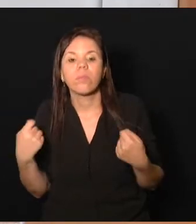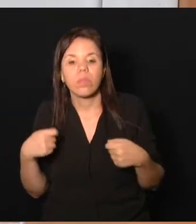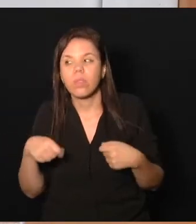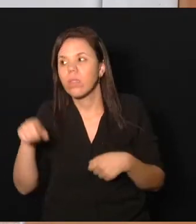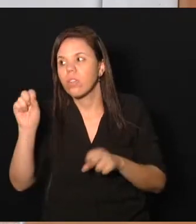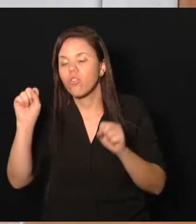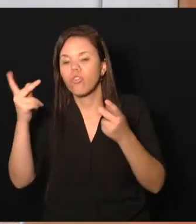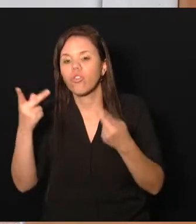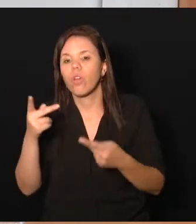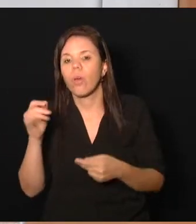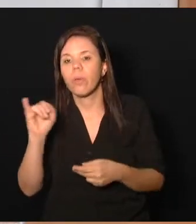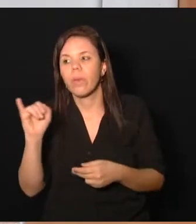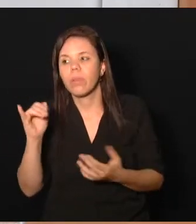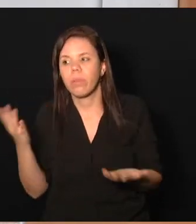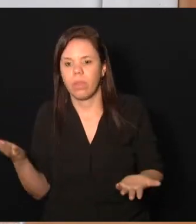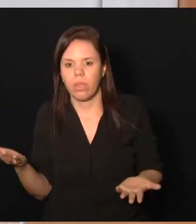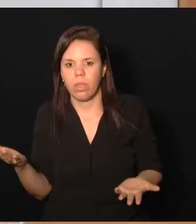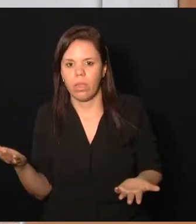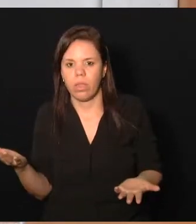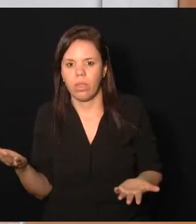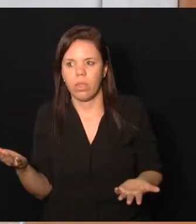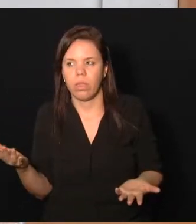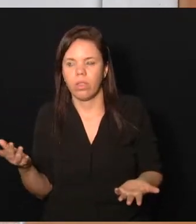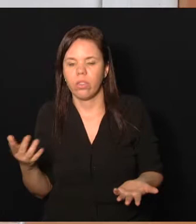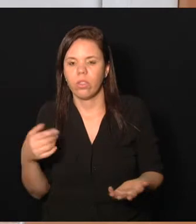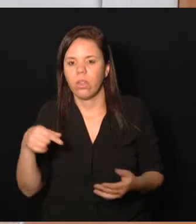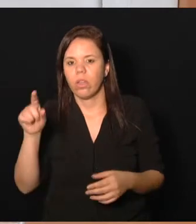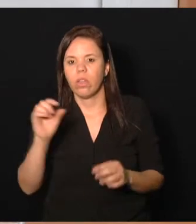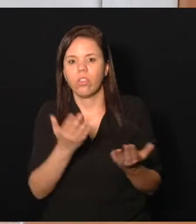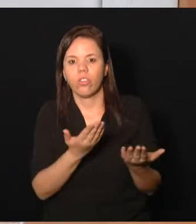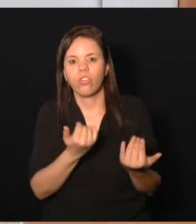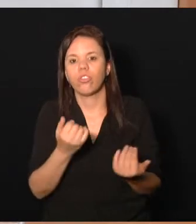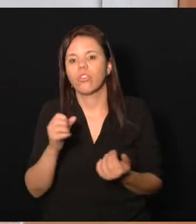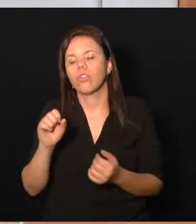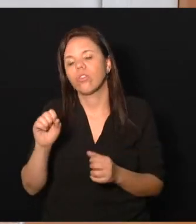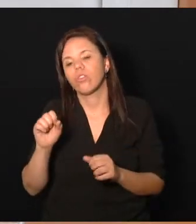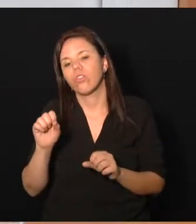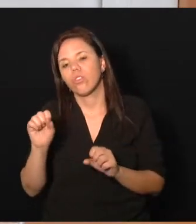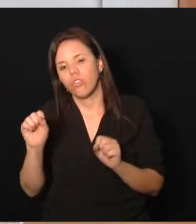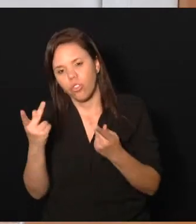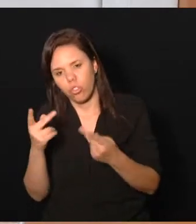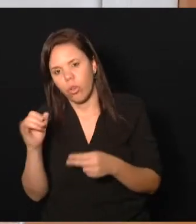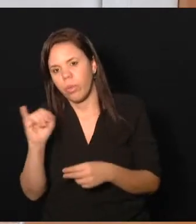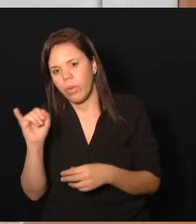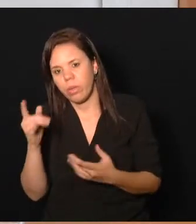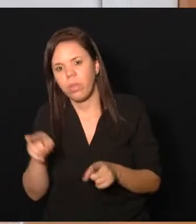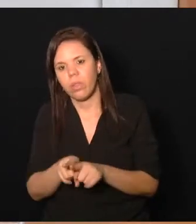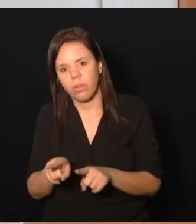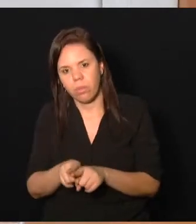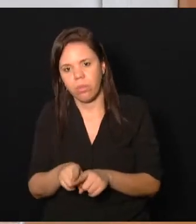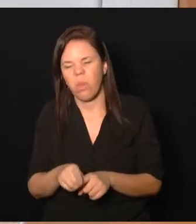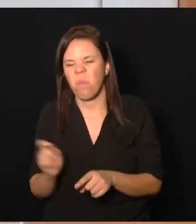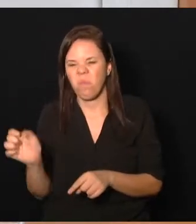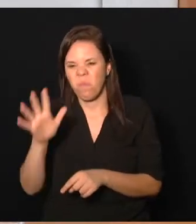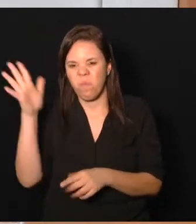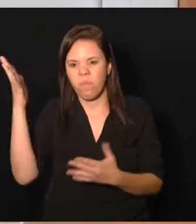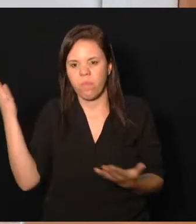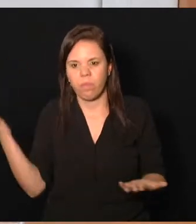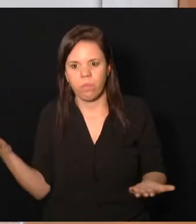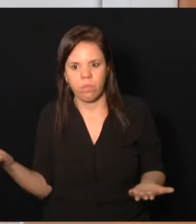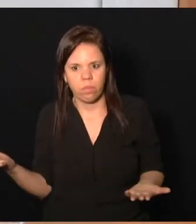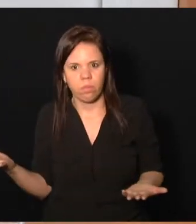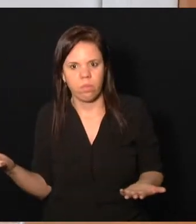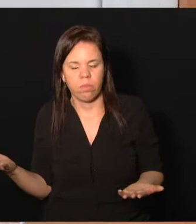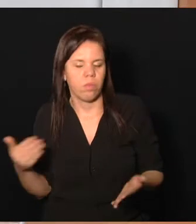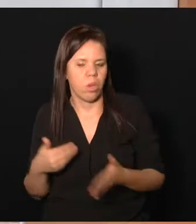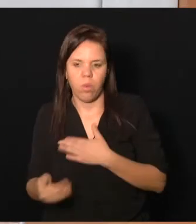Shopping Iguatemi. No Shopping Iguatemi, os jovens também, né? No Shopping Iguatemi, o custo é elevadíssimo. Não